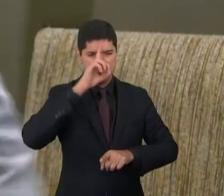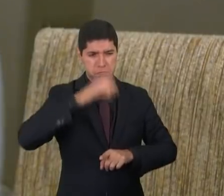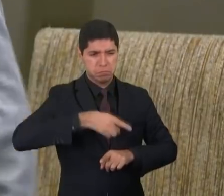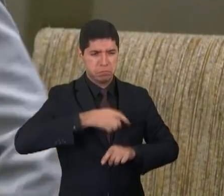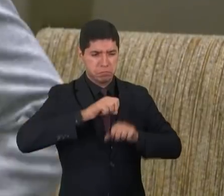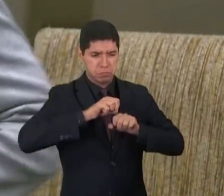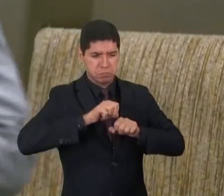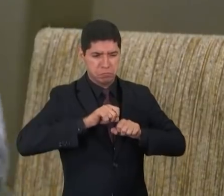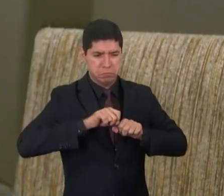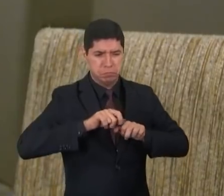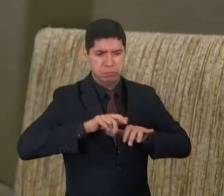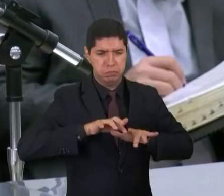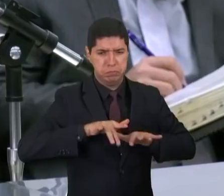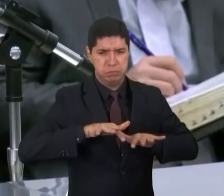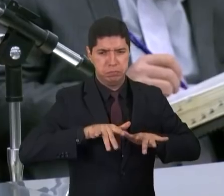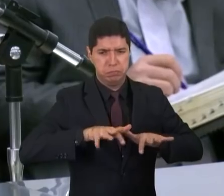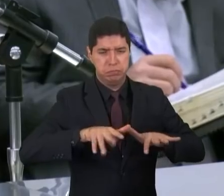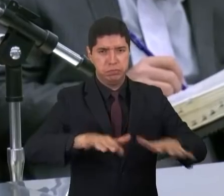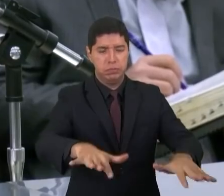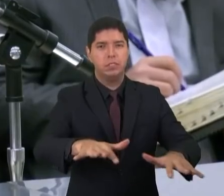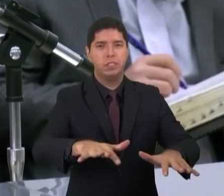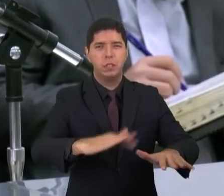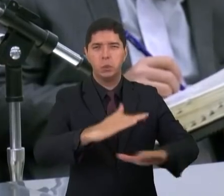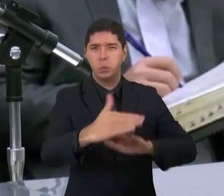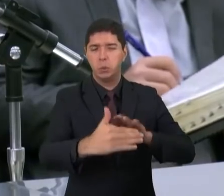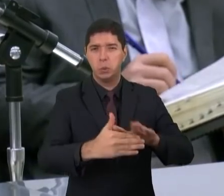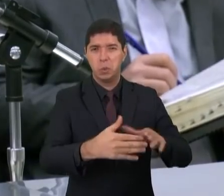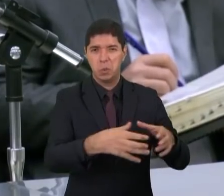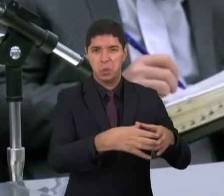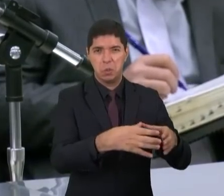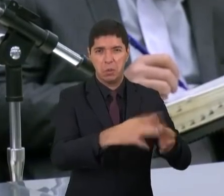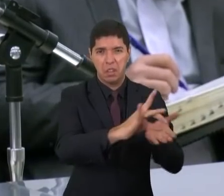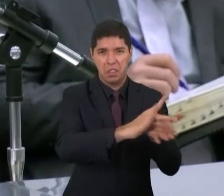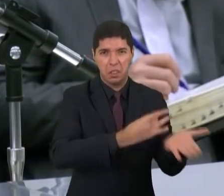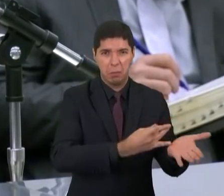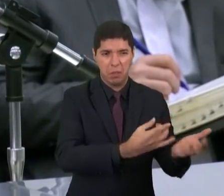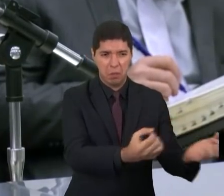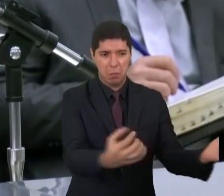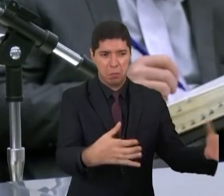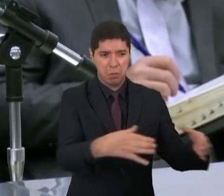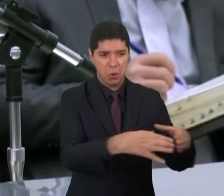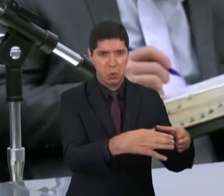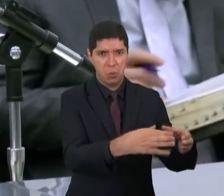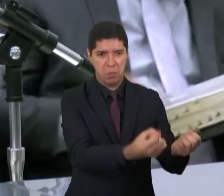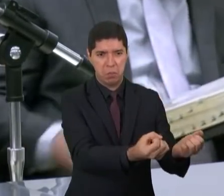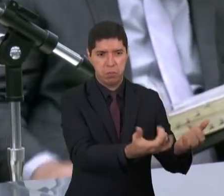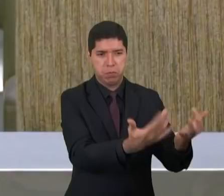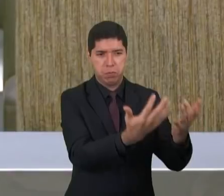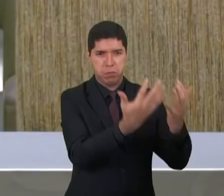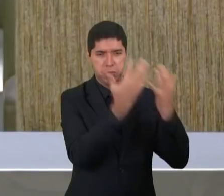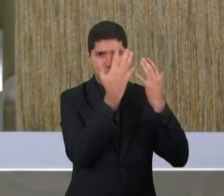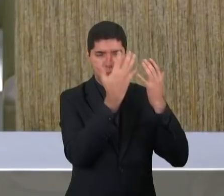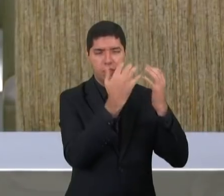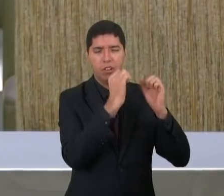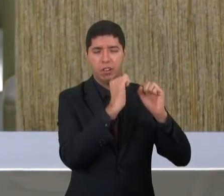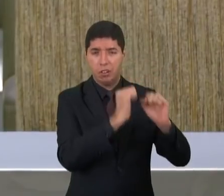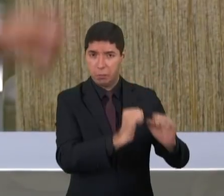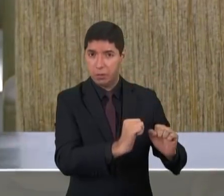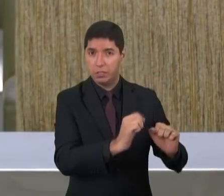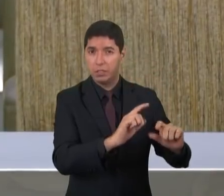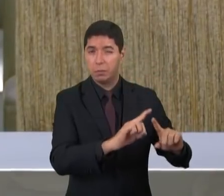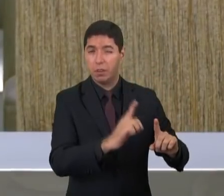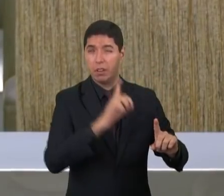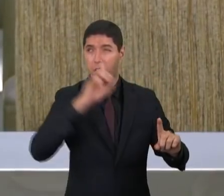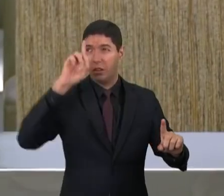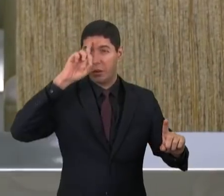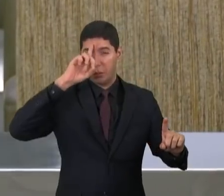teus inimigos. Eles se uniram, eles se juntaram, eles se agruparam para vir contra ti, mas